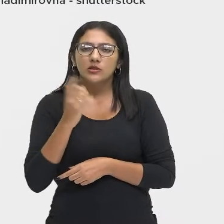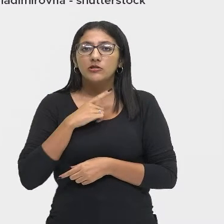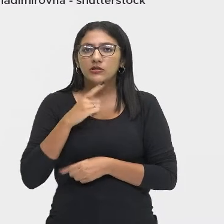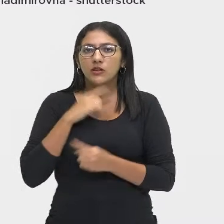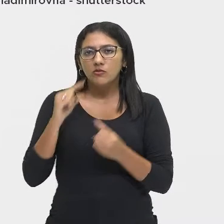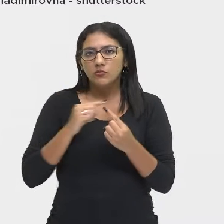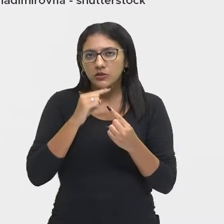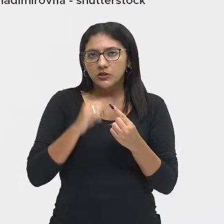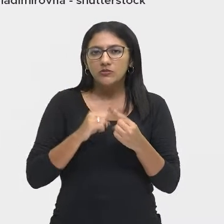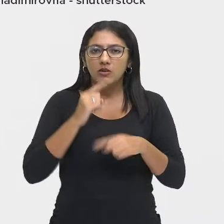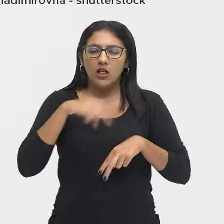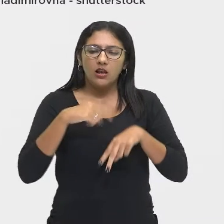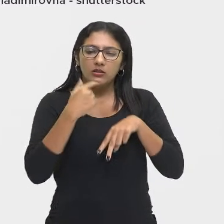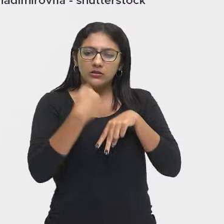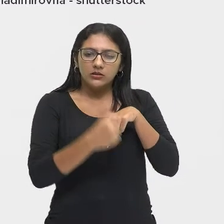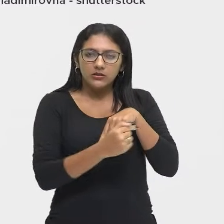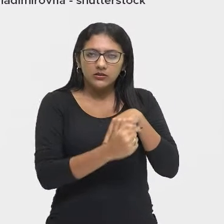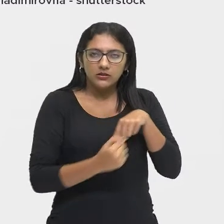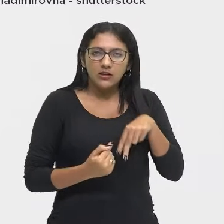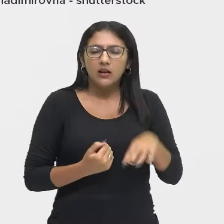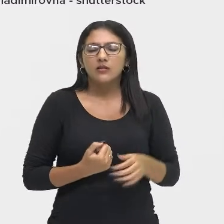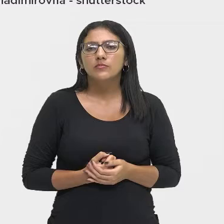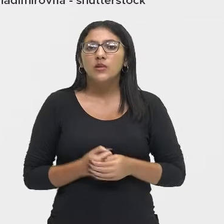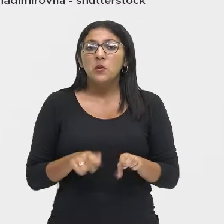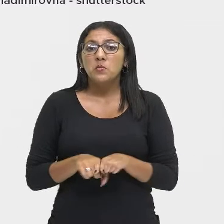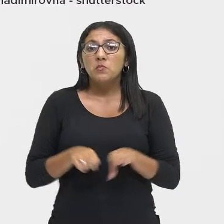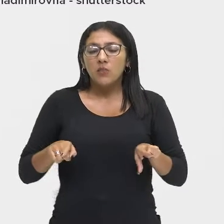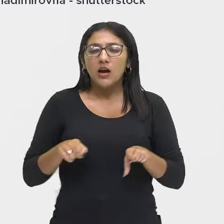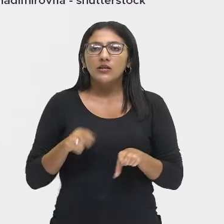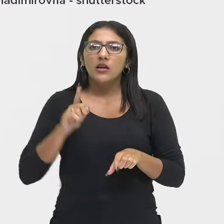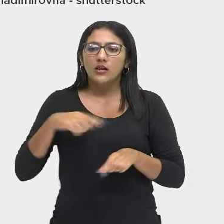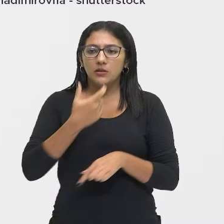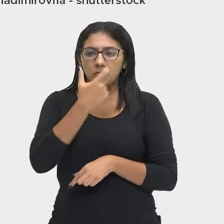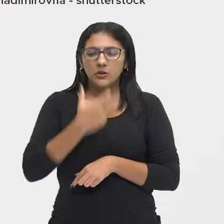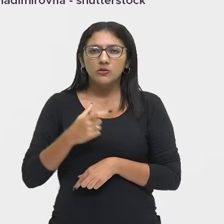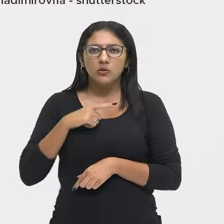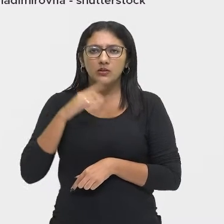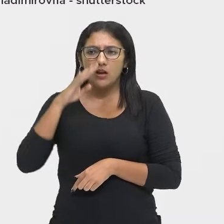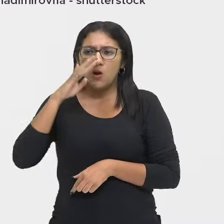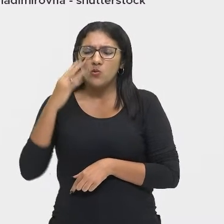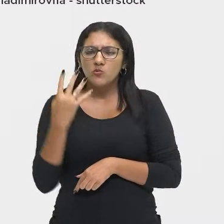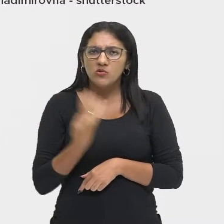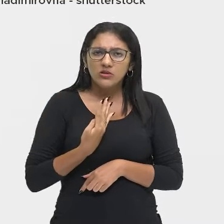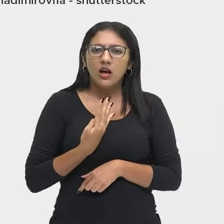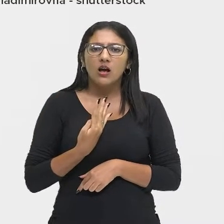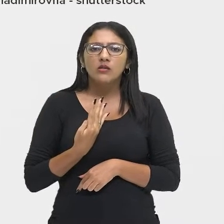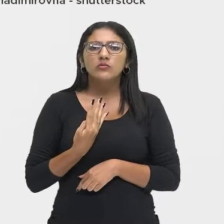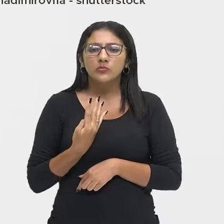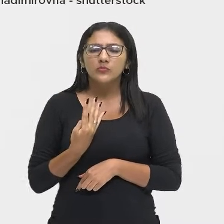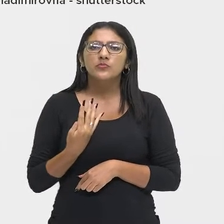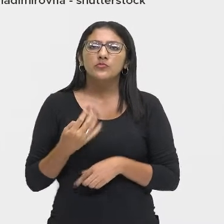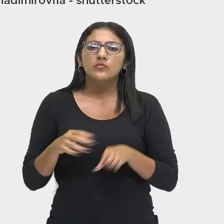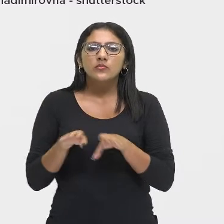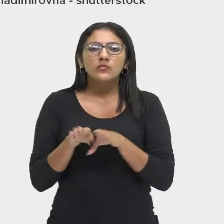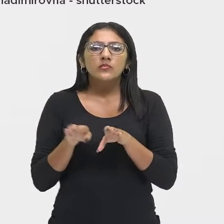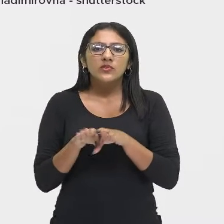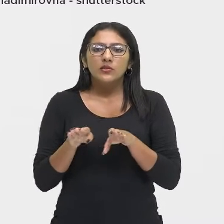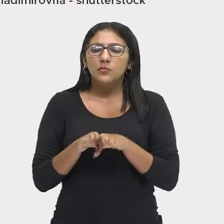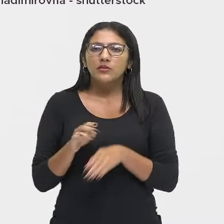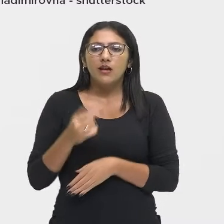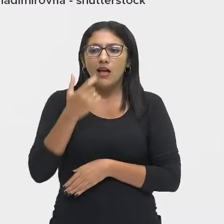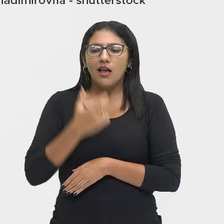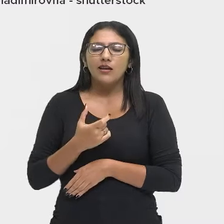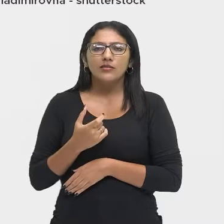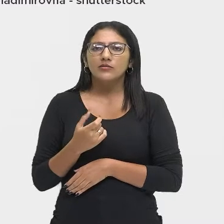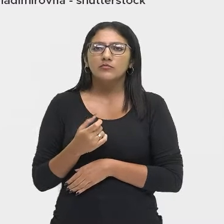cancelamento. Mas, em sua maioria, o acusado é julgado e condenado de maneira taxativa, sem